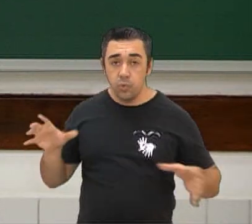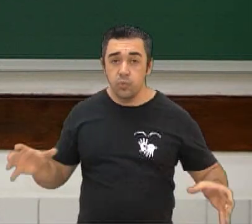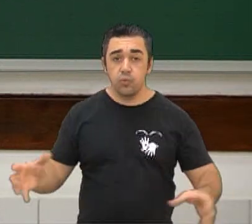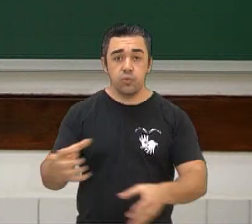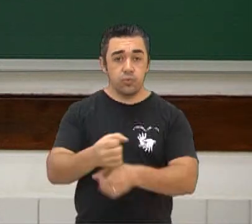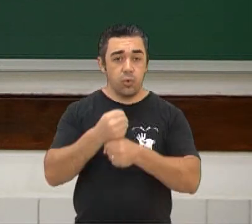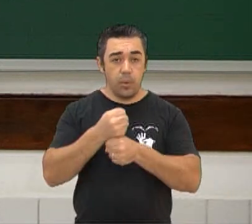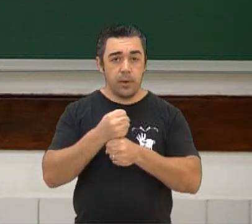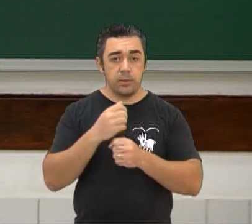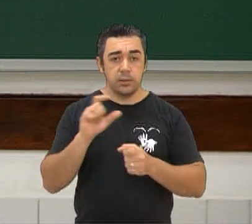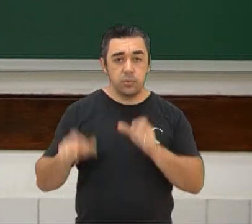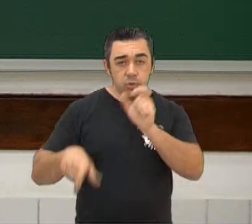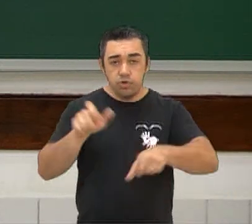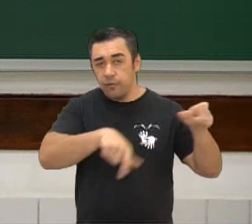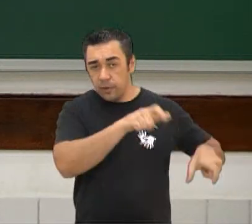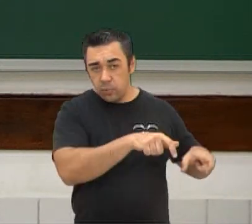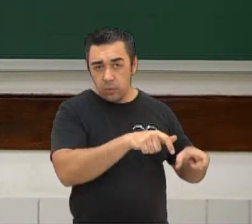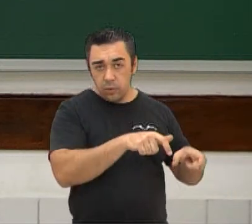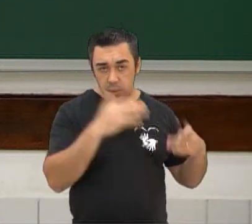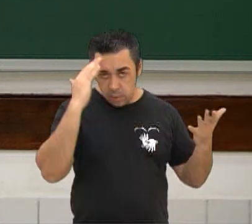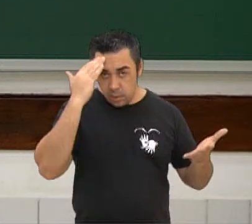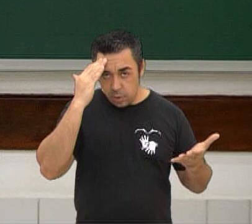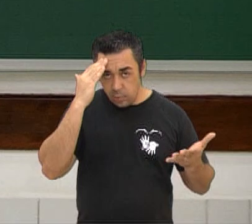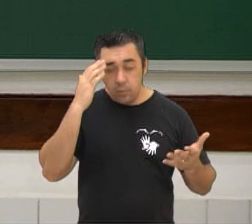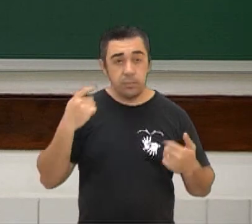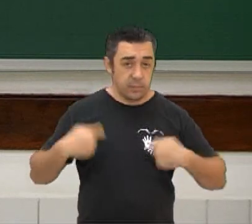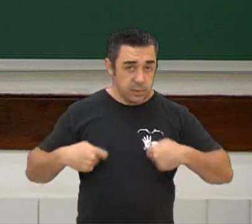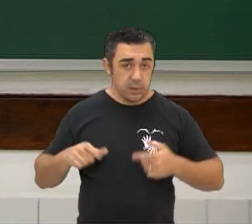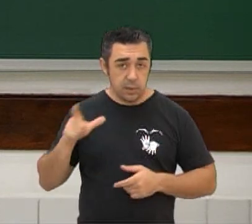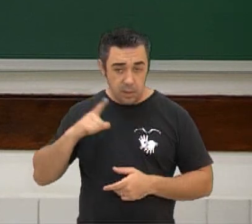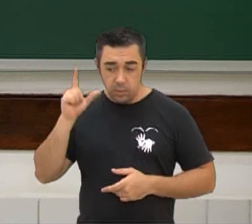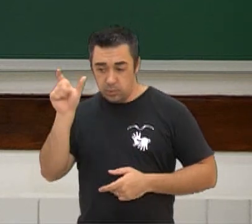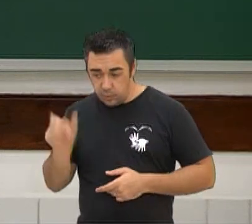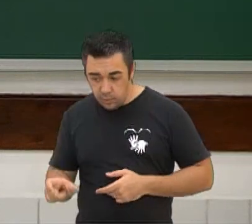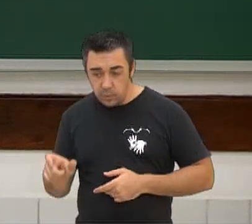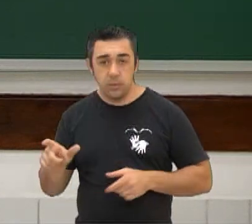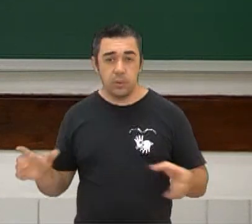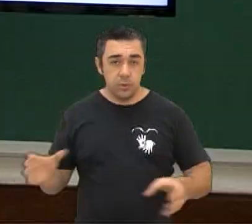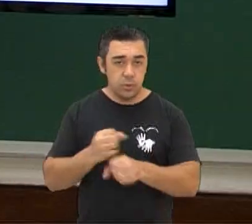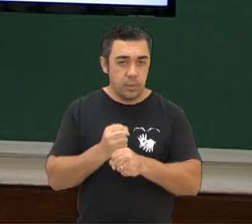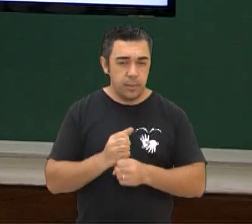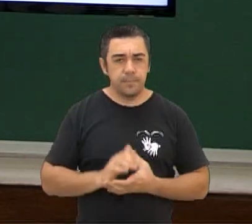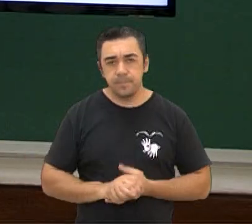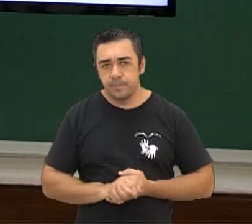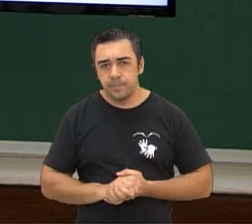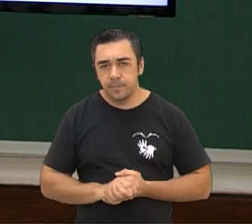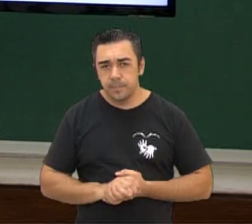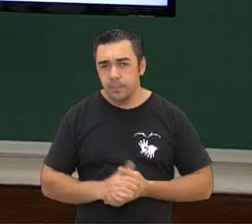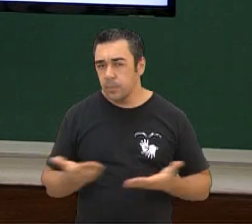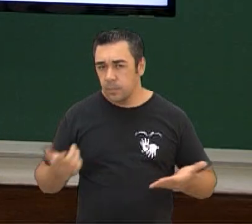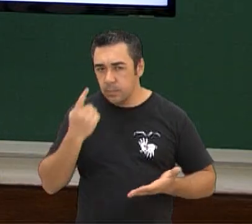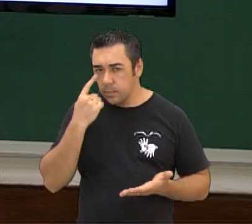Então, o universal só existe a partir do indivíduo. E aí, vamos ao próximo